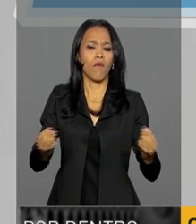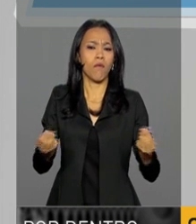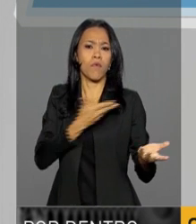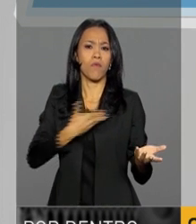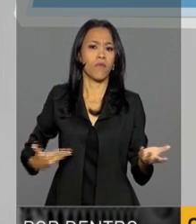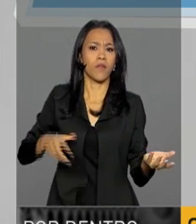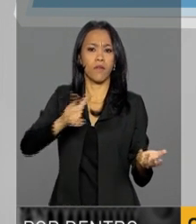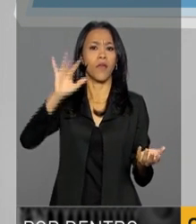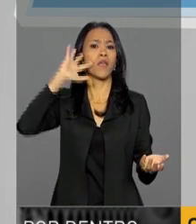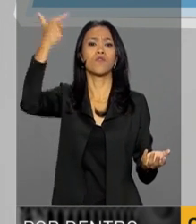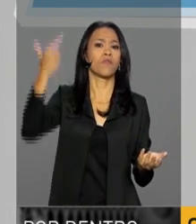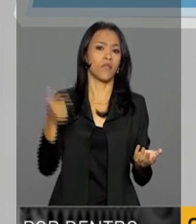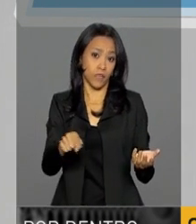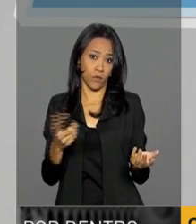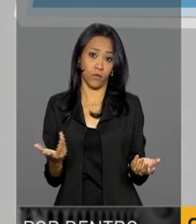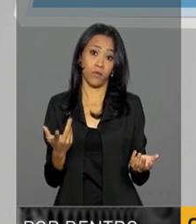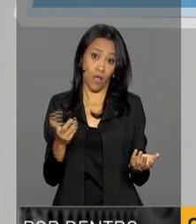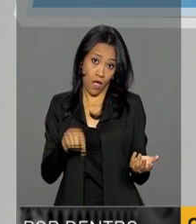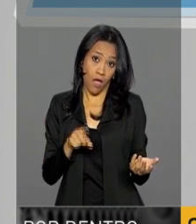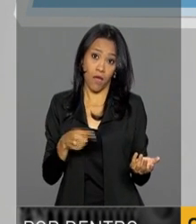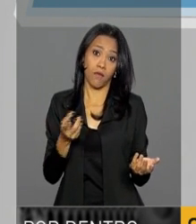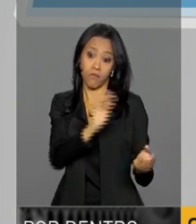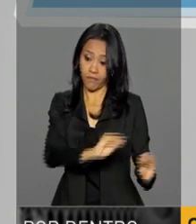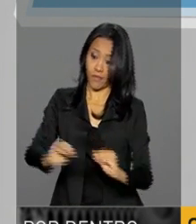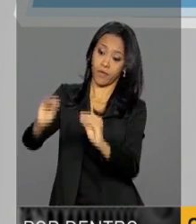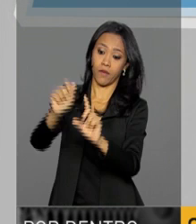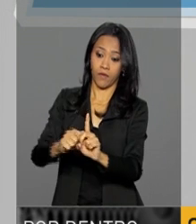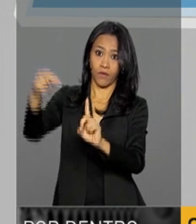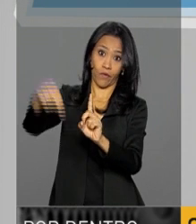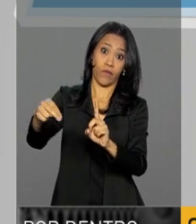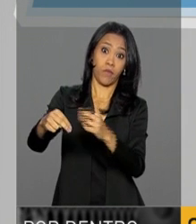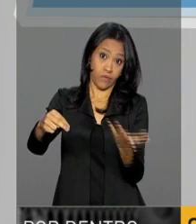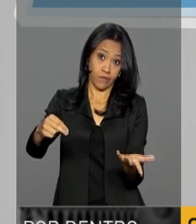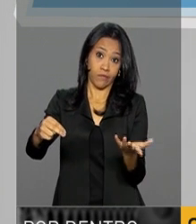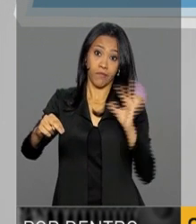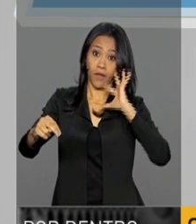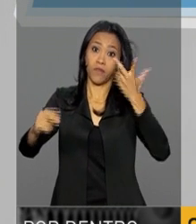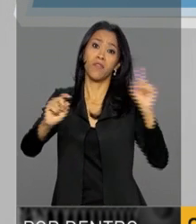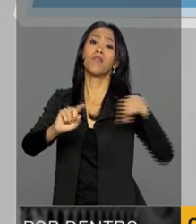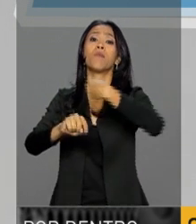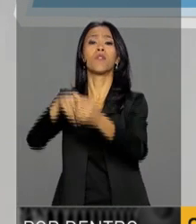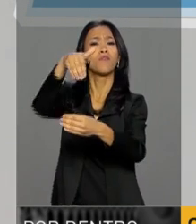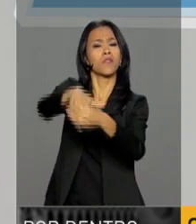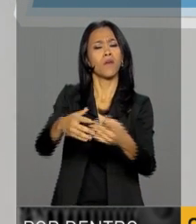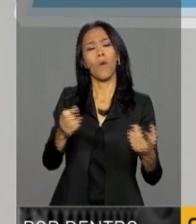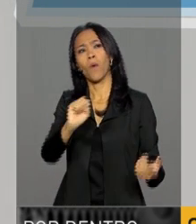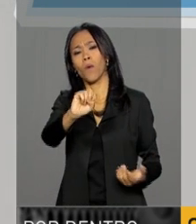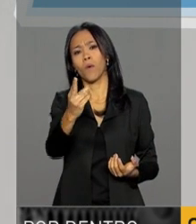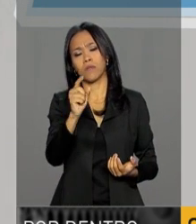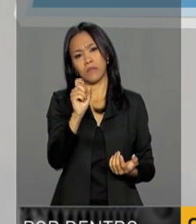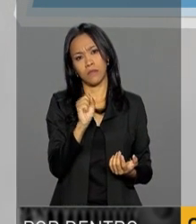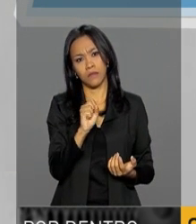essa opção é realmente uma opção para o governo votar essa reforma lá em novembro depois das eleições ou e para o